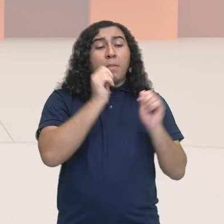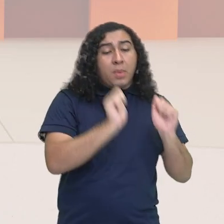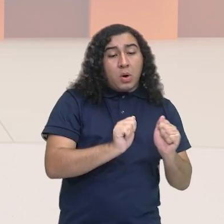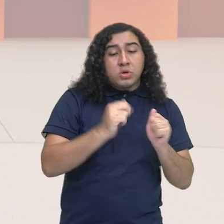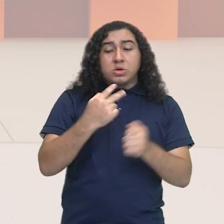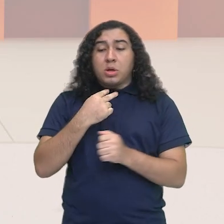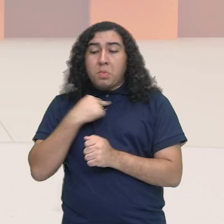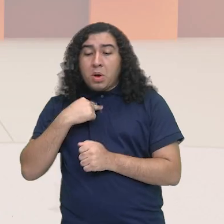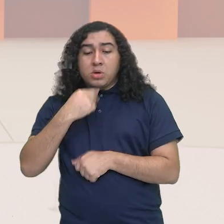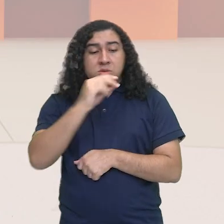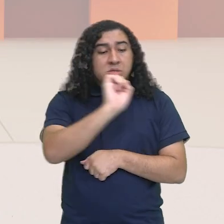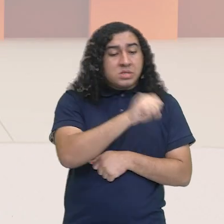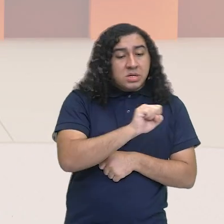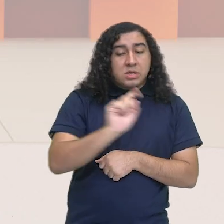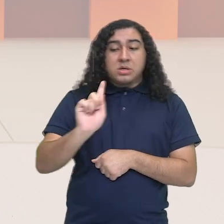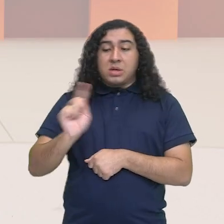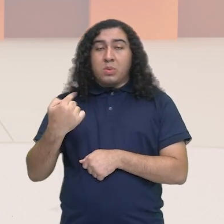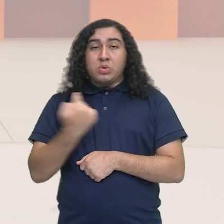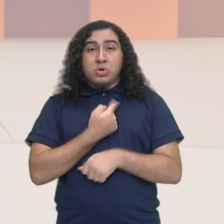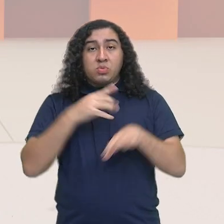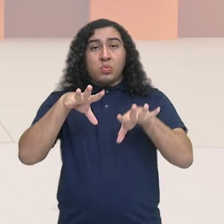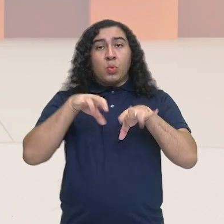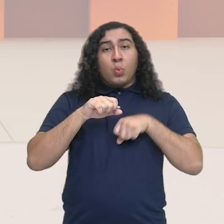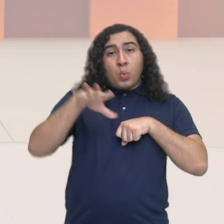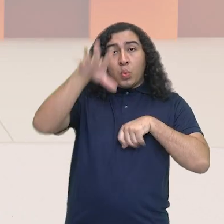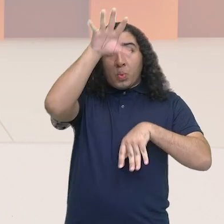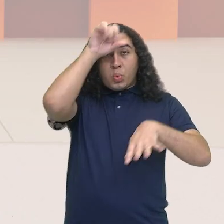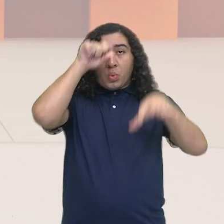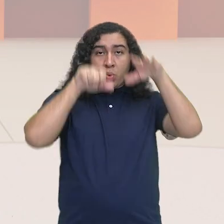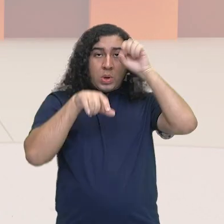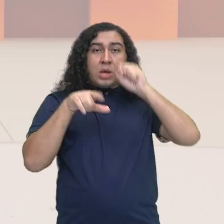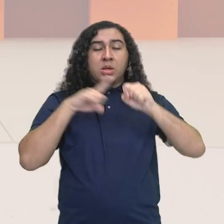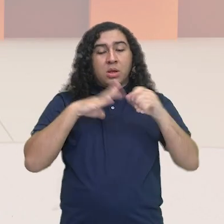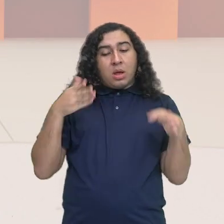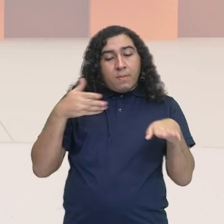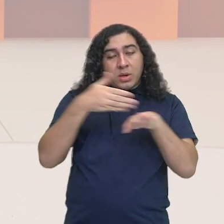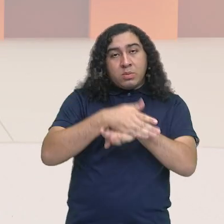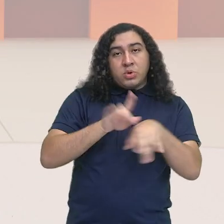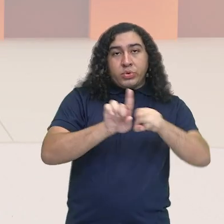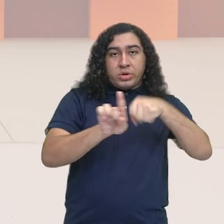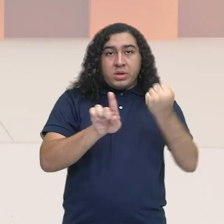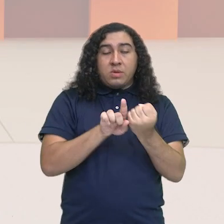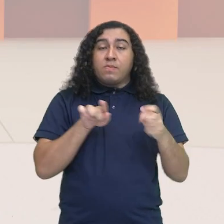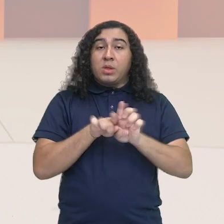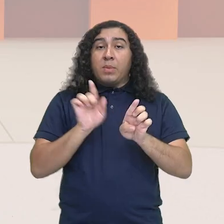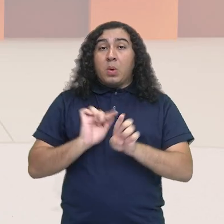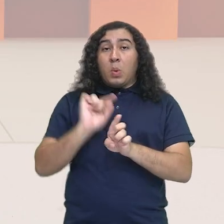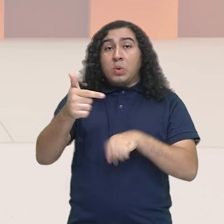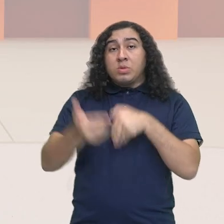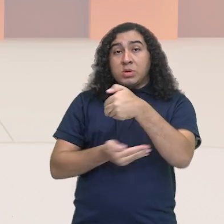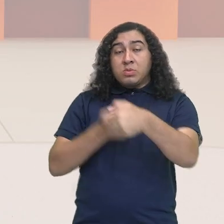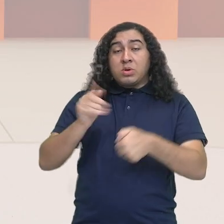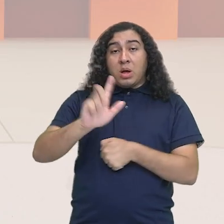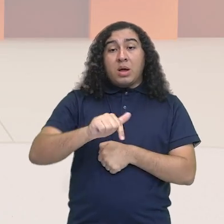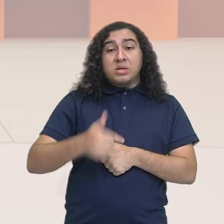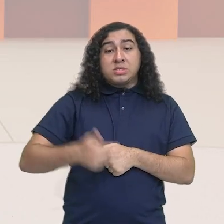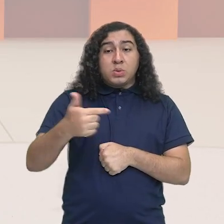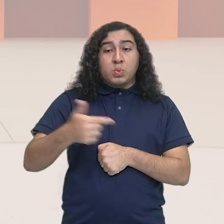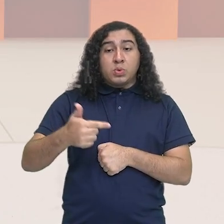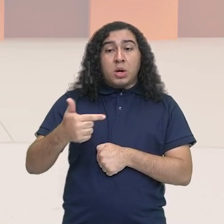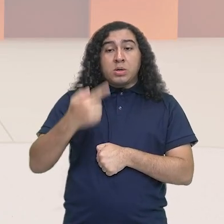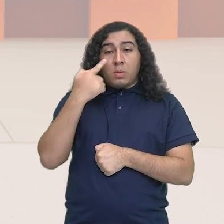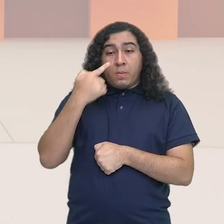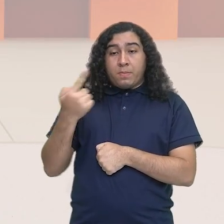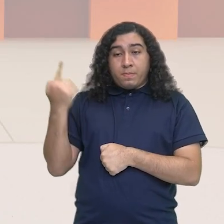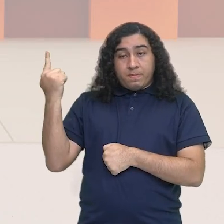vai, então, se integrando aí na sociedade. E existe outra forma de socialização, que é a secundária. Como é que ela se